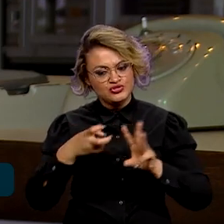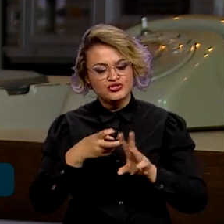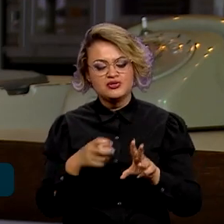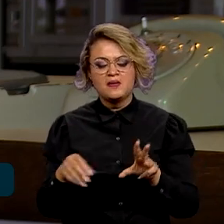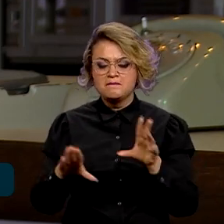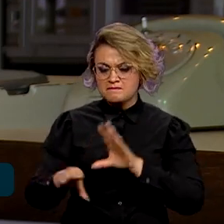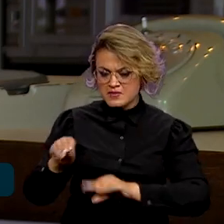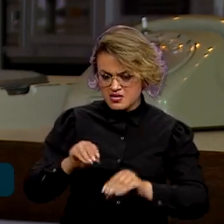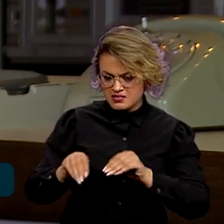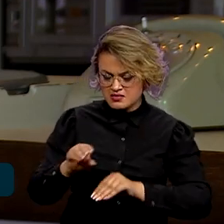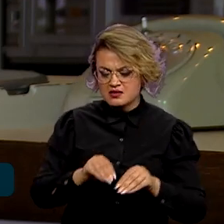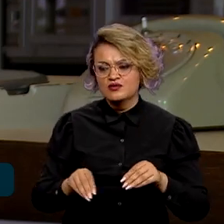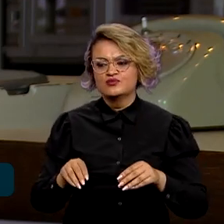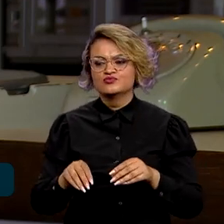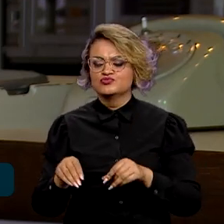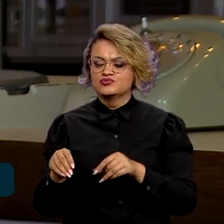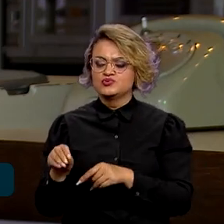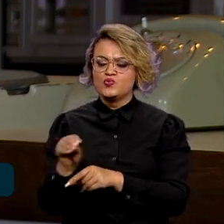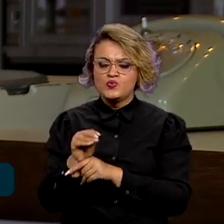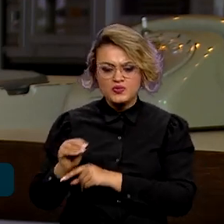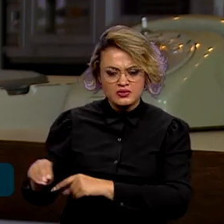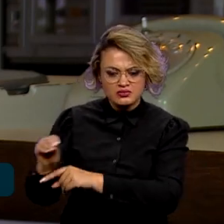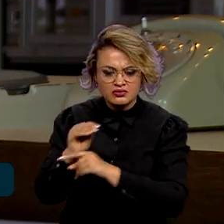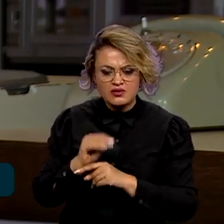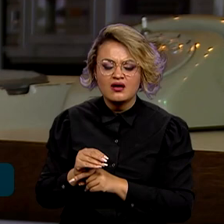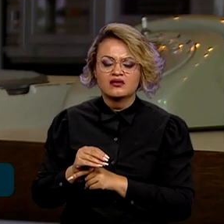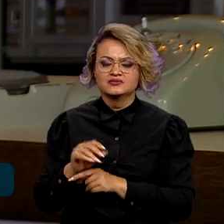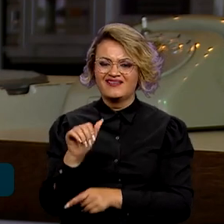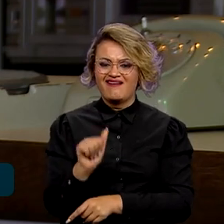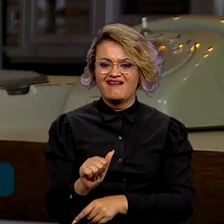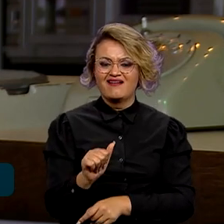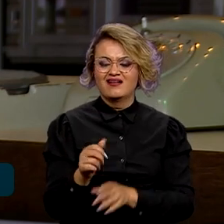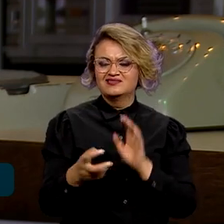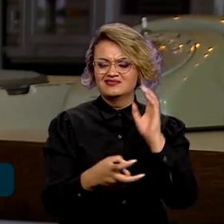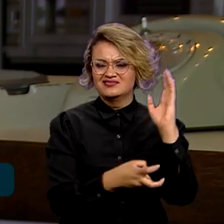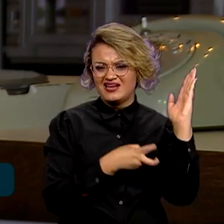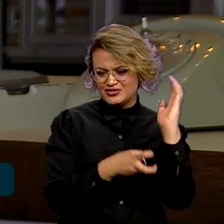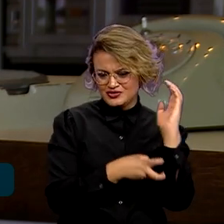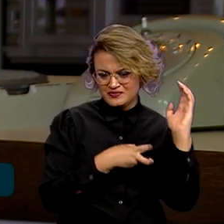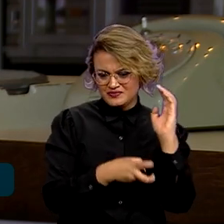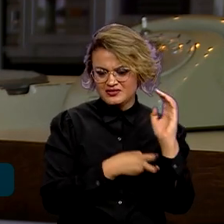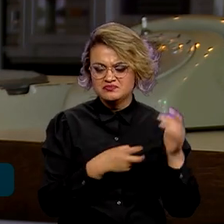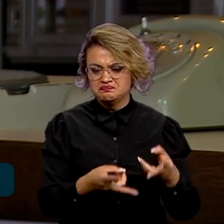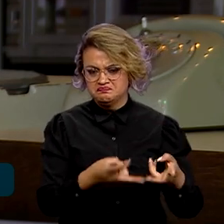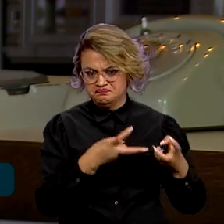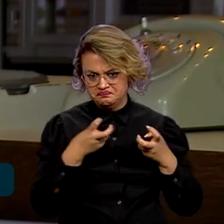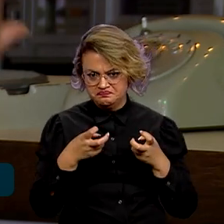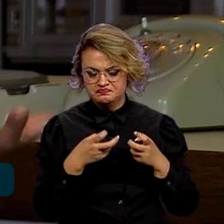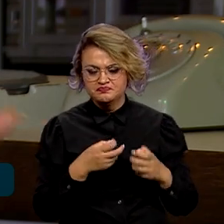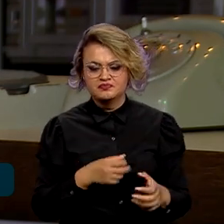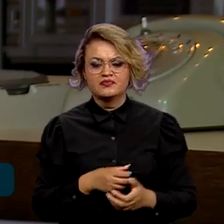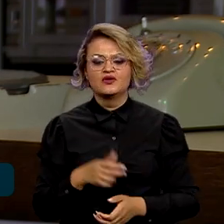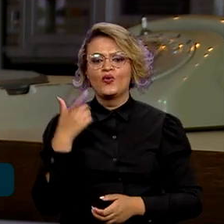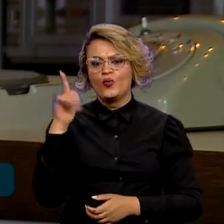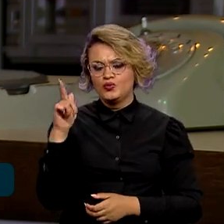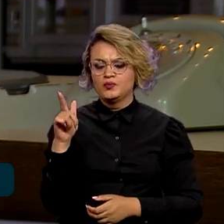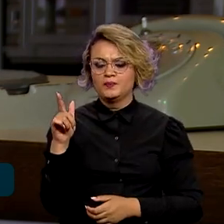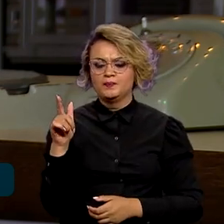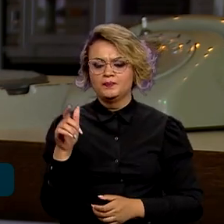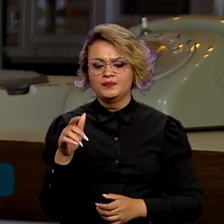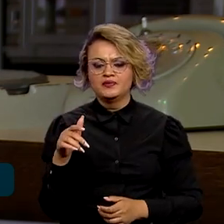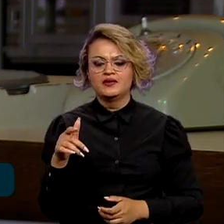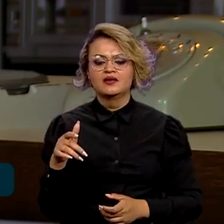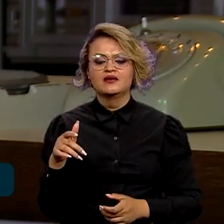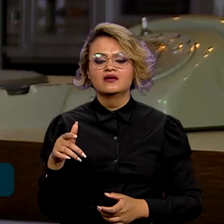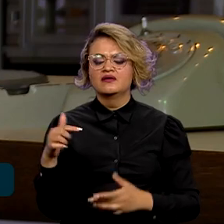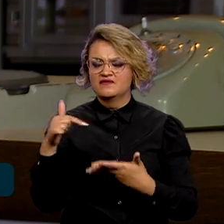manejo florestal, unidade de conservação, assentamentos extrativistas, reservas extrativistas. O eixo do